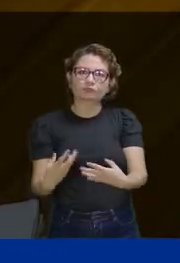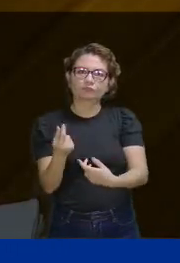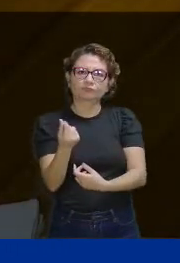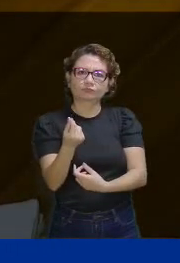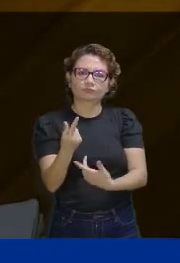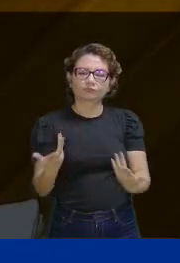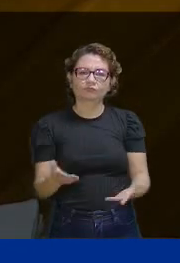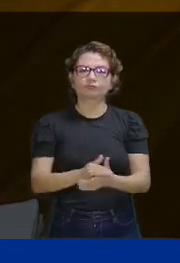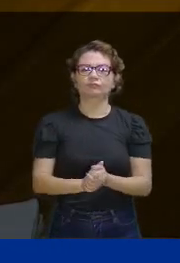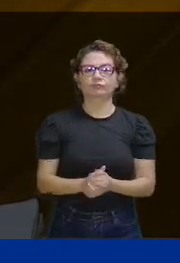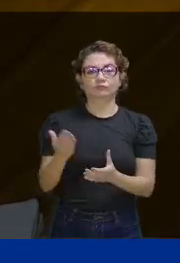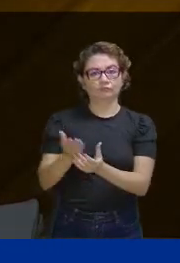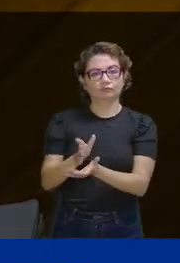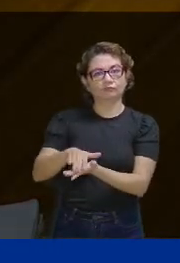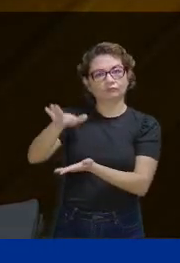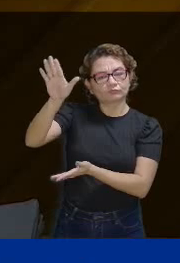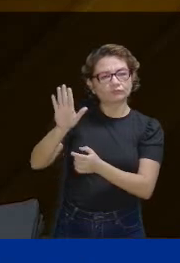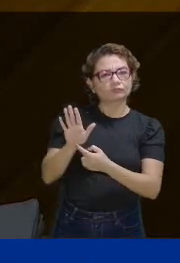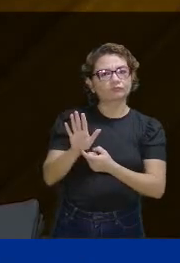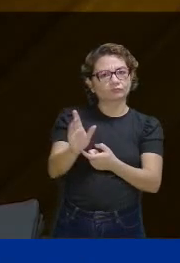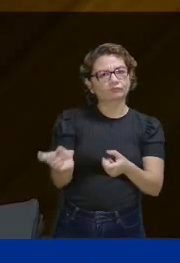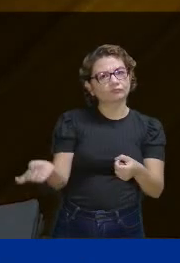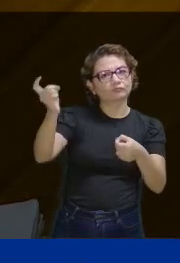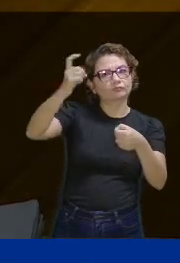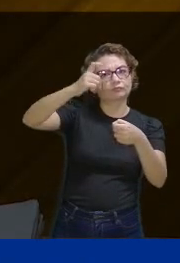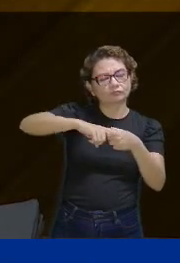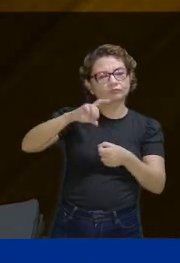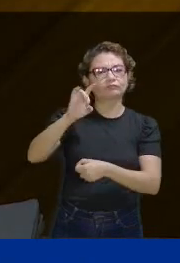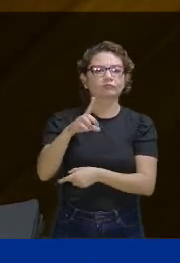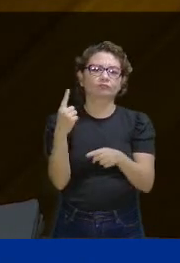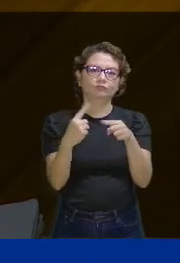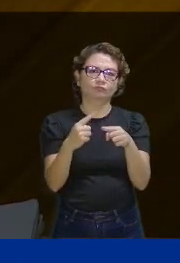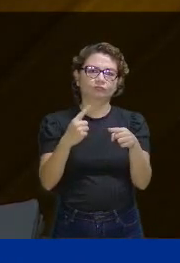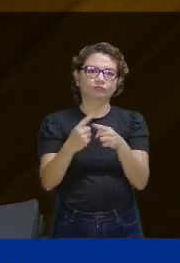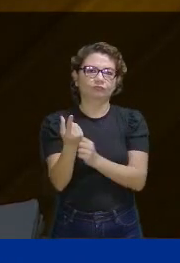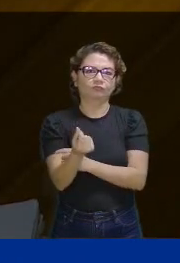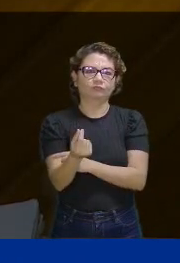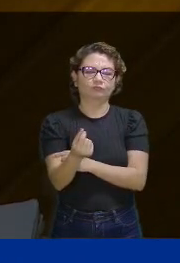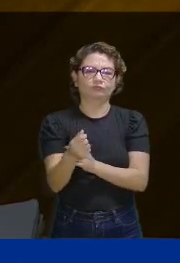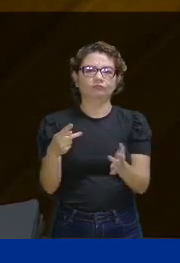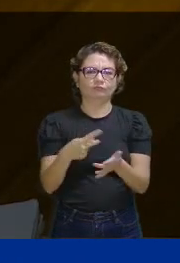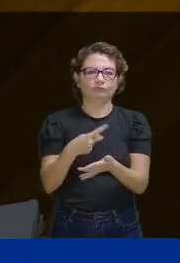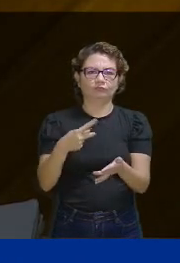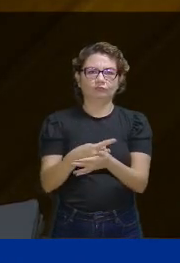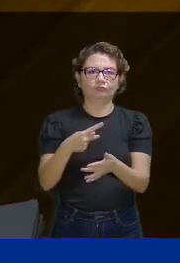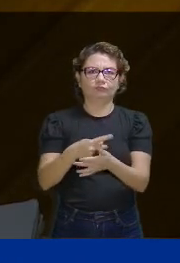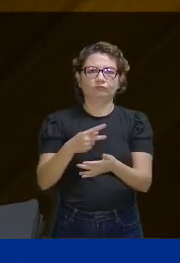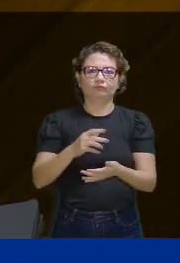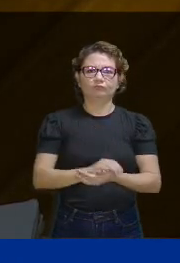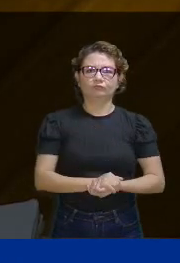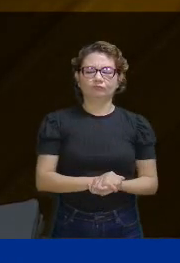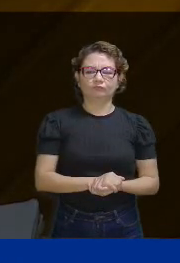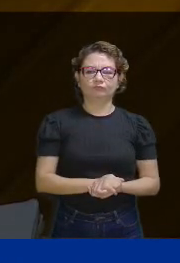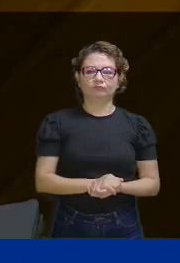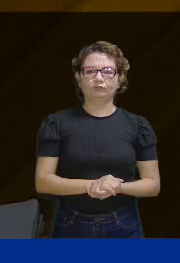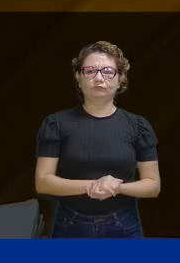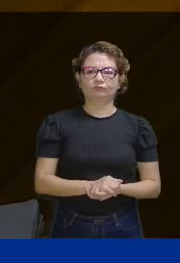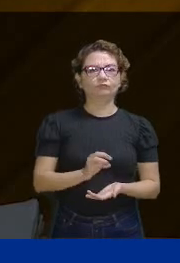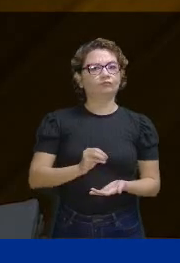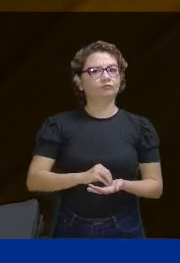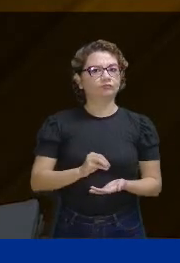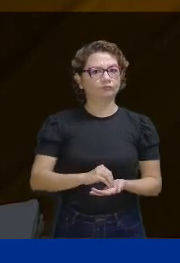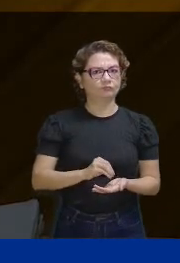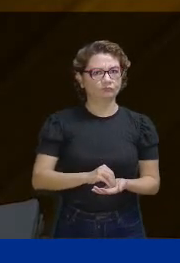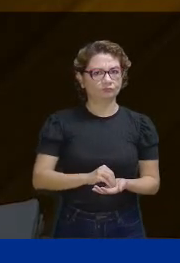preço. Os autos, excelências, portanto, retornaram apenas porque o valor da irregularidade não havia sido declinado no